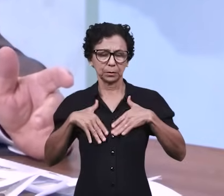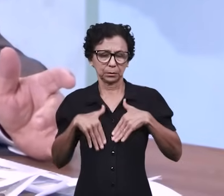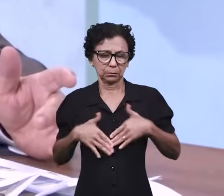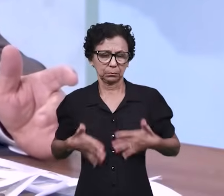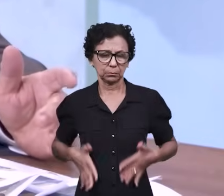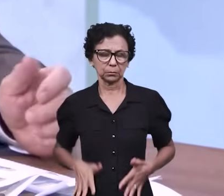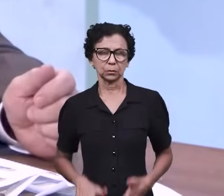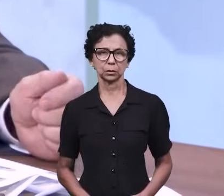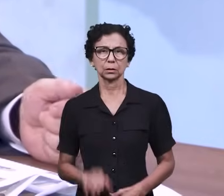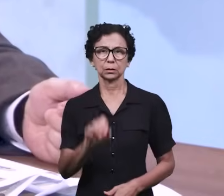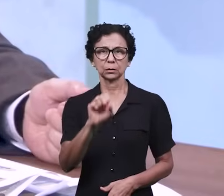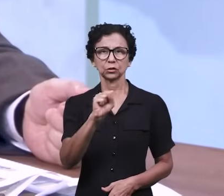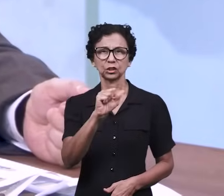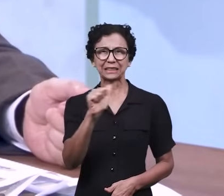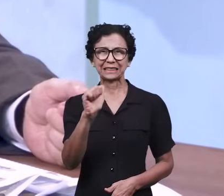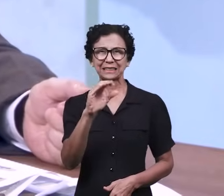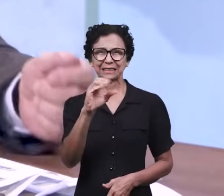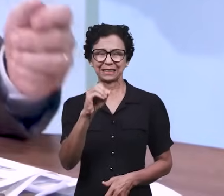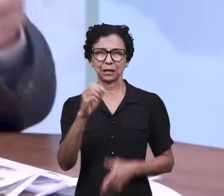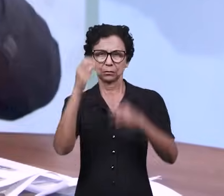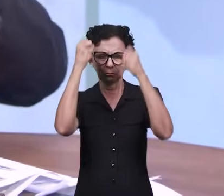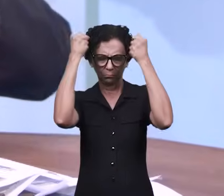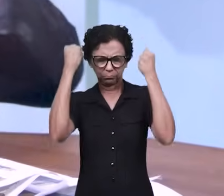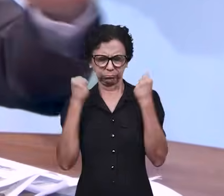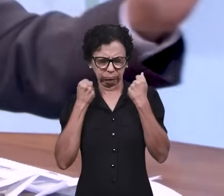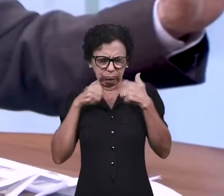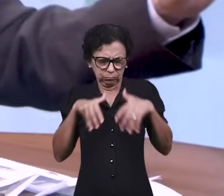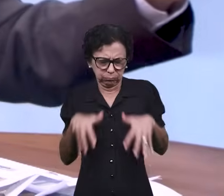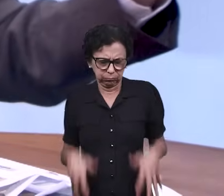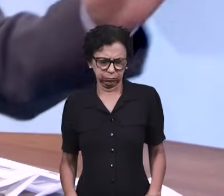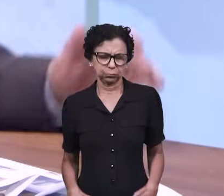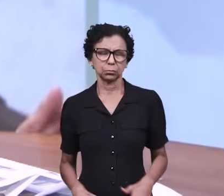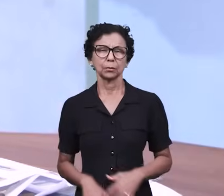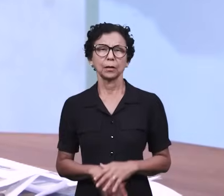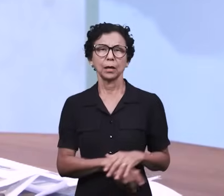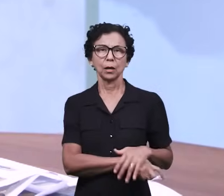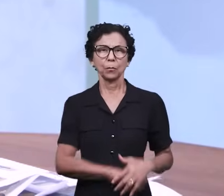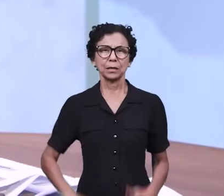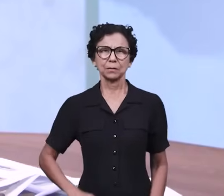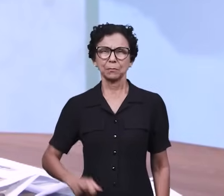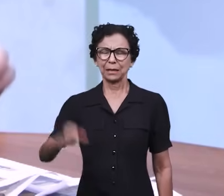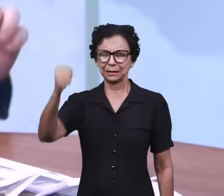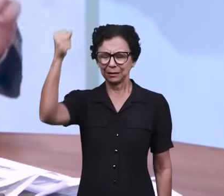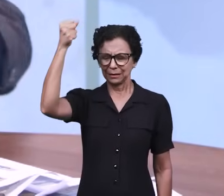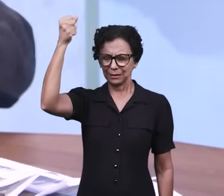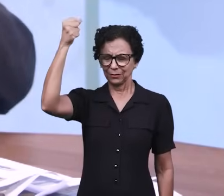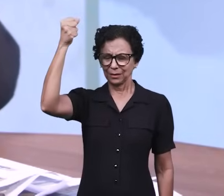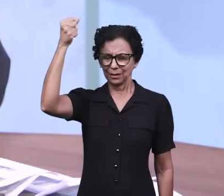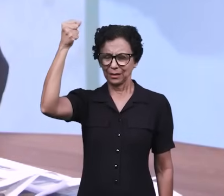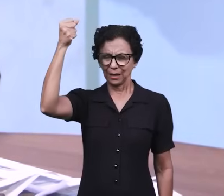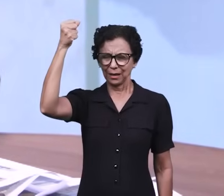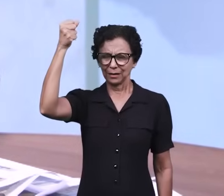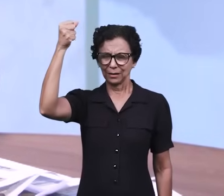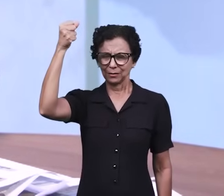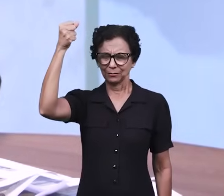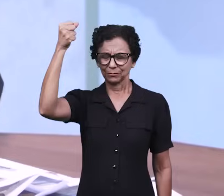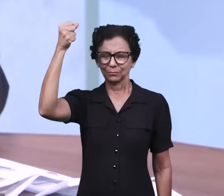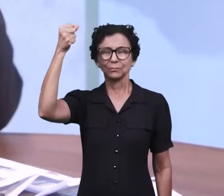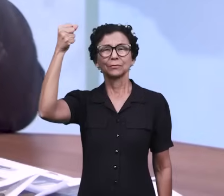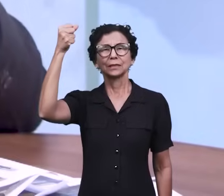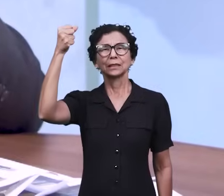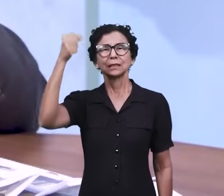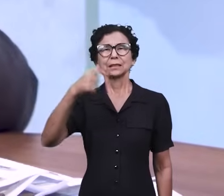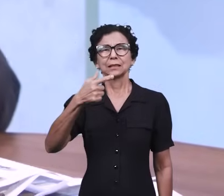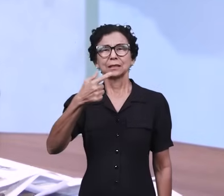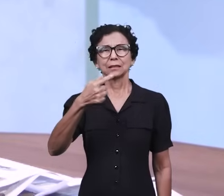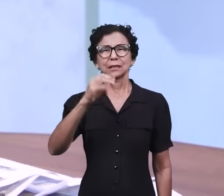levantada, mostrando que o castigo estava de pé, já tinham caído 70 mil do povo de Israel. Então, ele